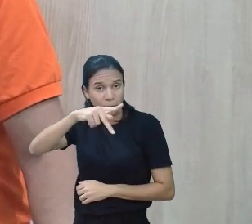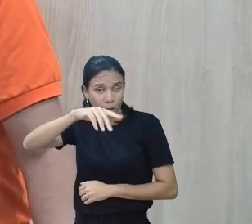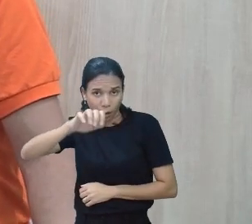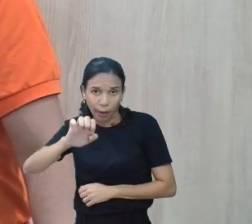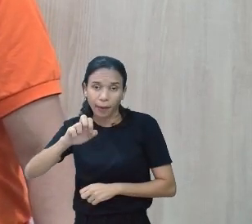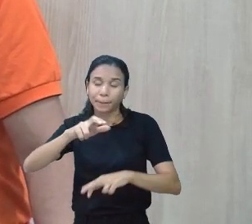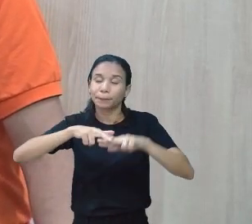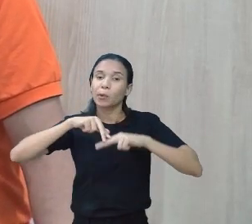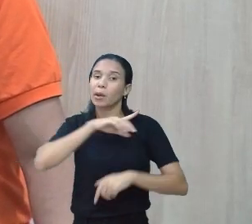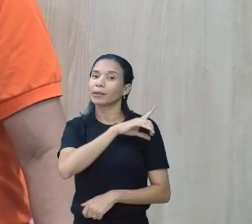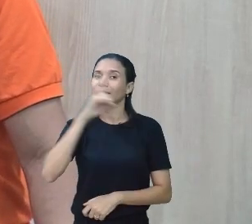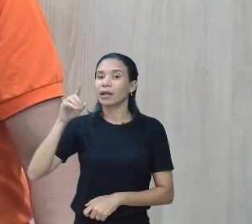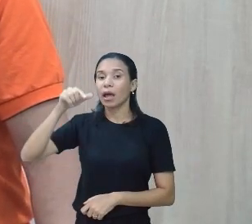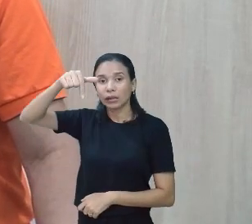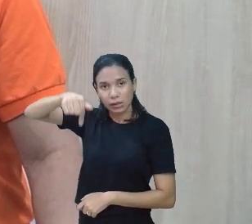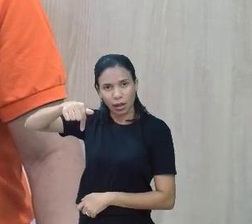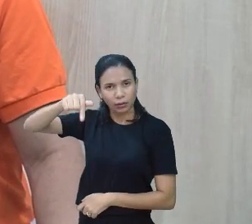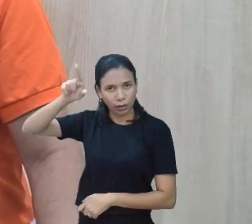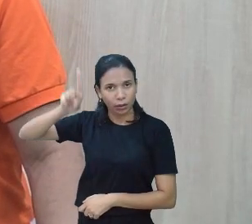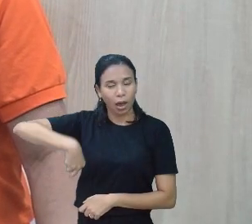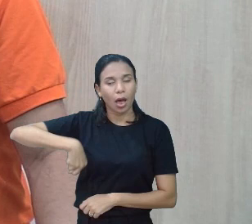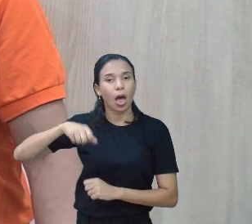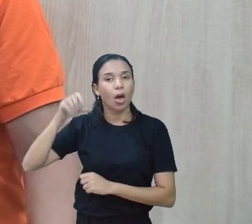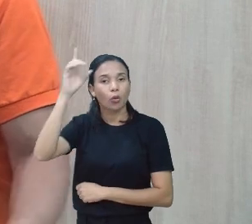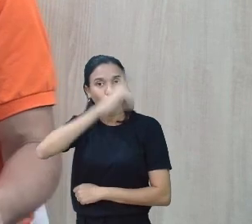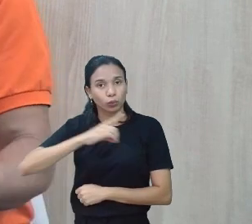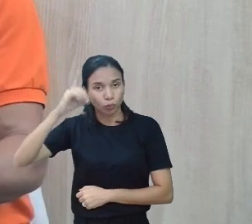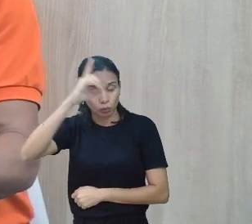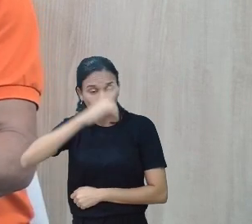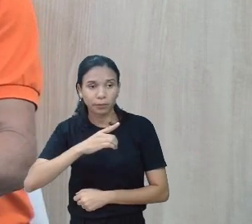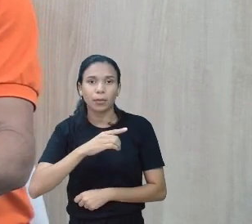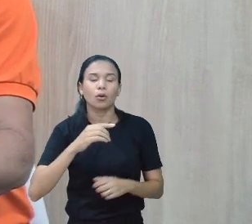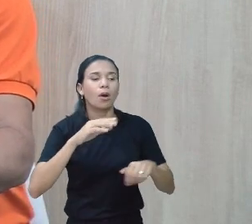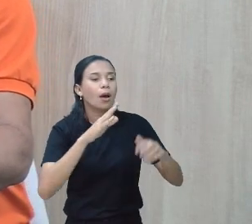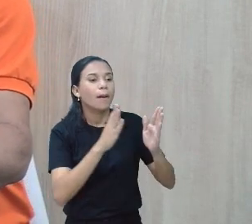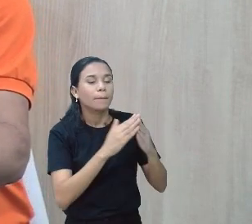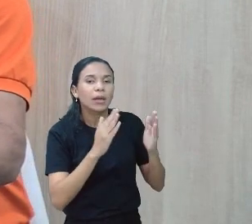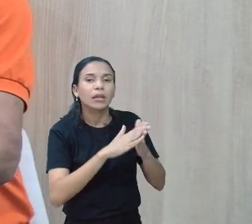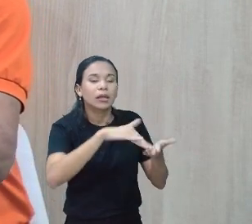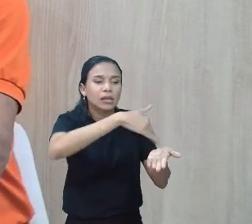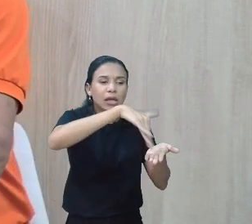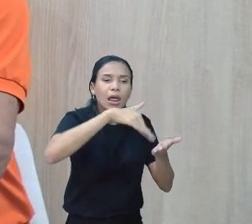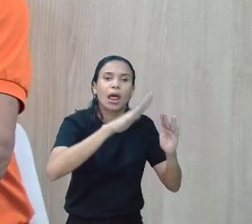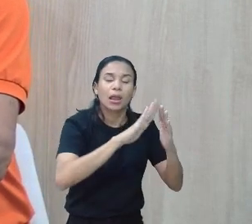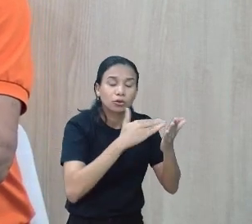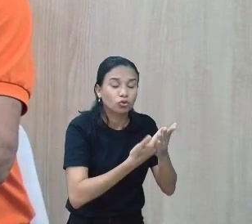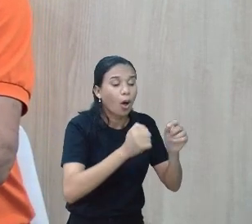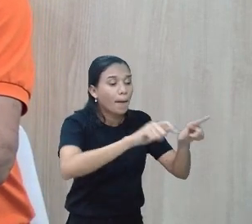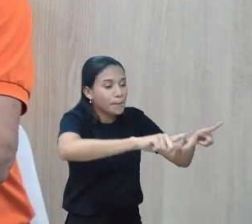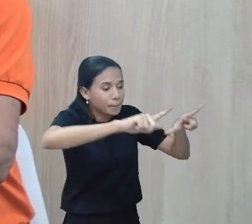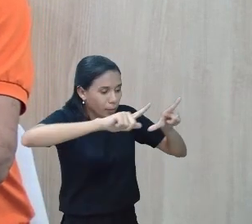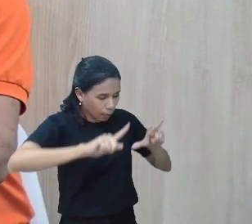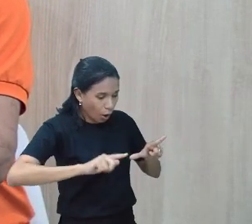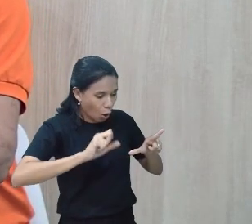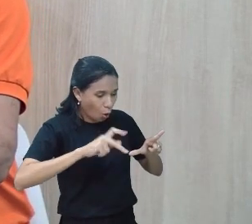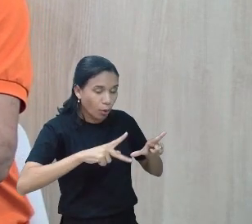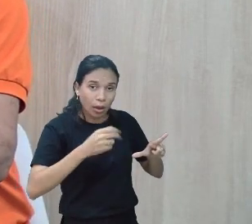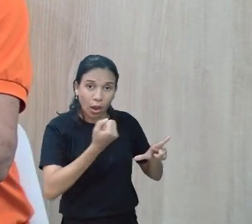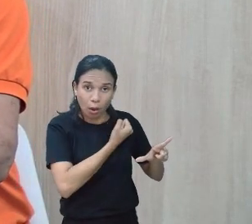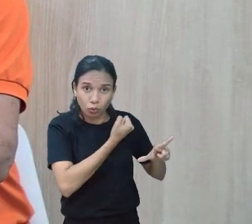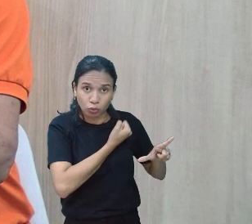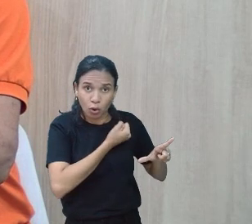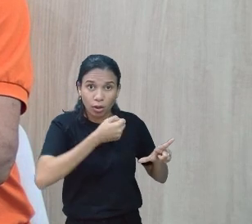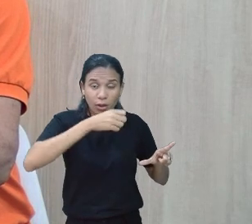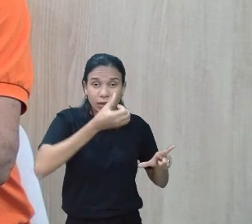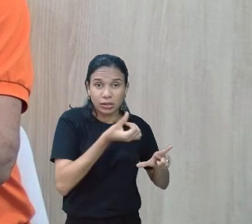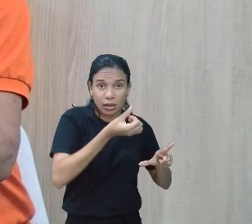7, domingo, não esqueça de pegar a declaração na secretaria, pedir na escola, para que tenha as notas de vocês do 6º, do 7º, do